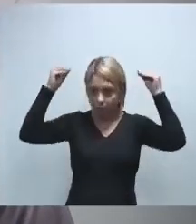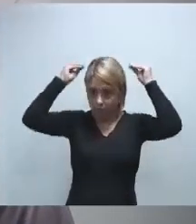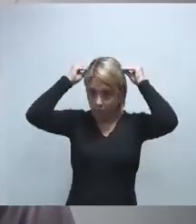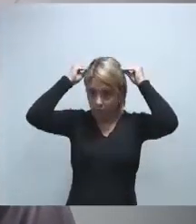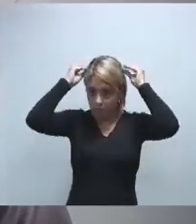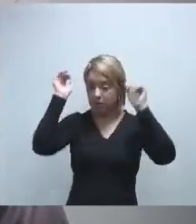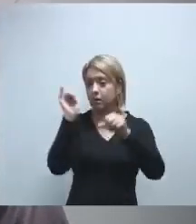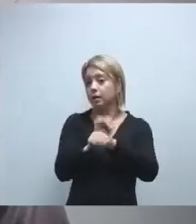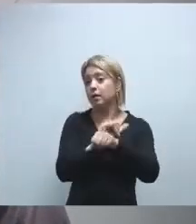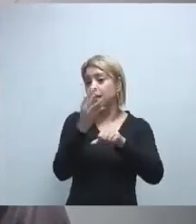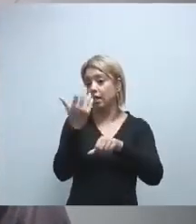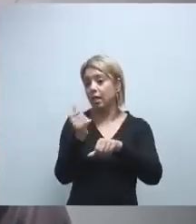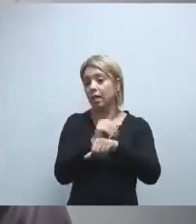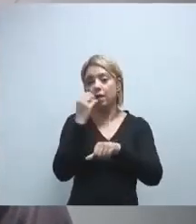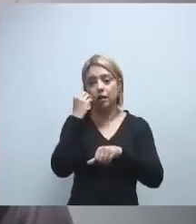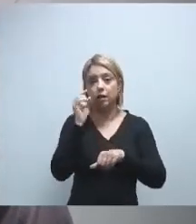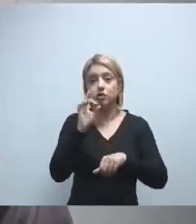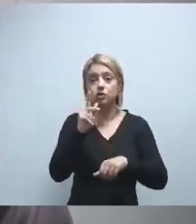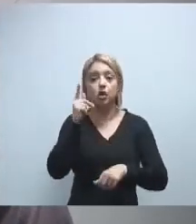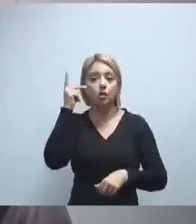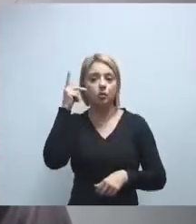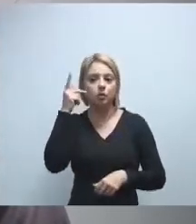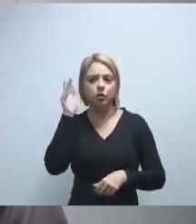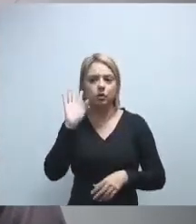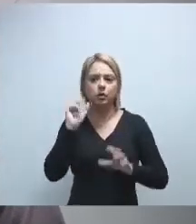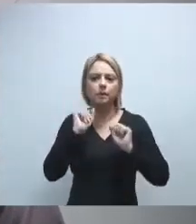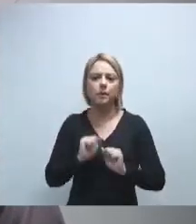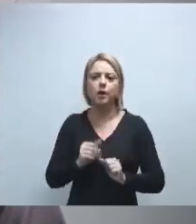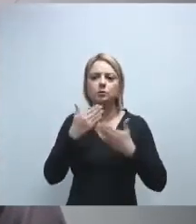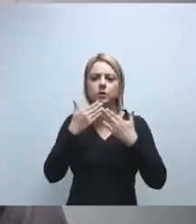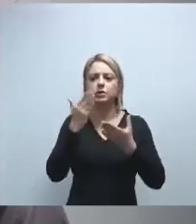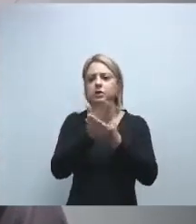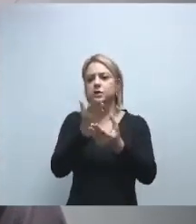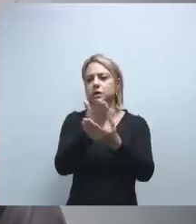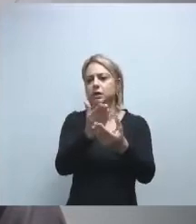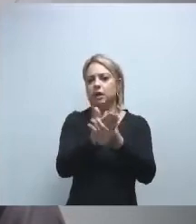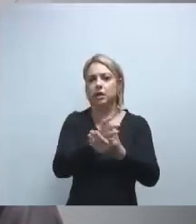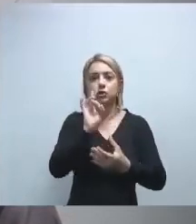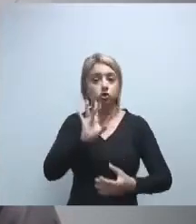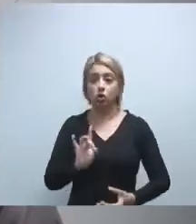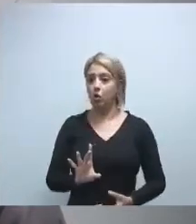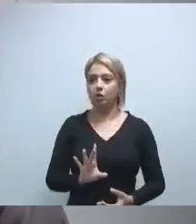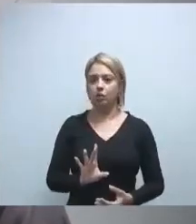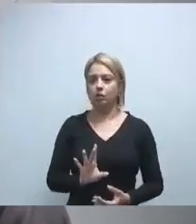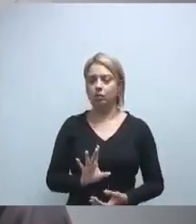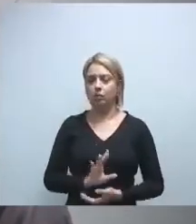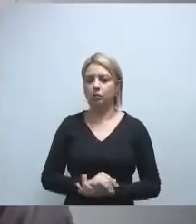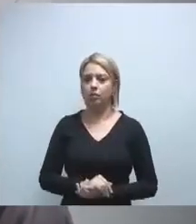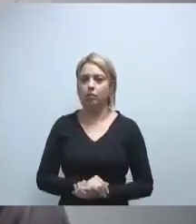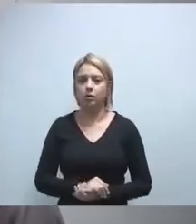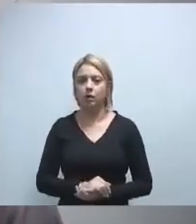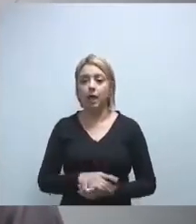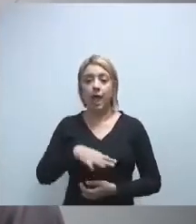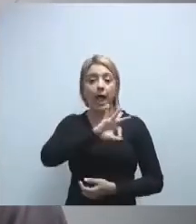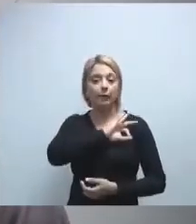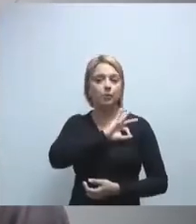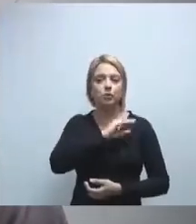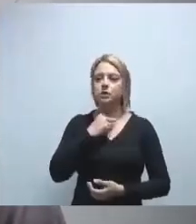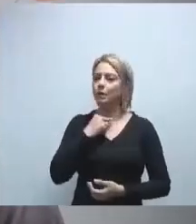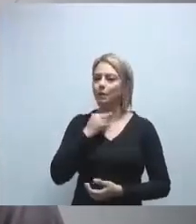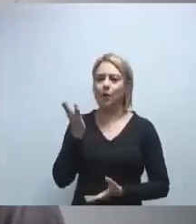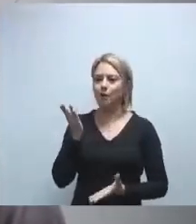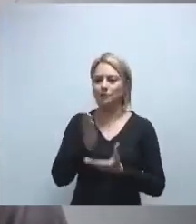lá só o promotor que pode requisitar em que é dito exclusivamente a polícia não pode